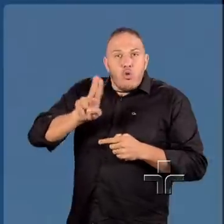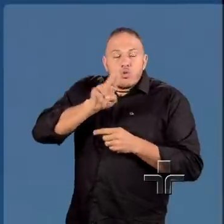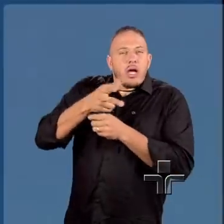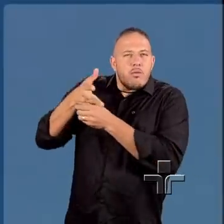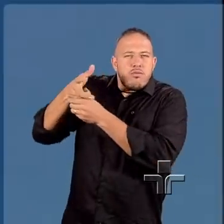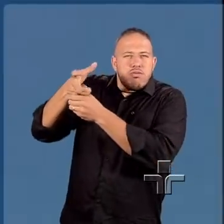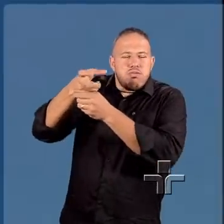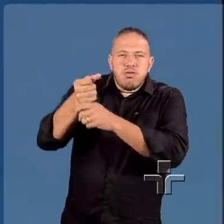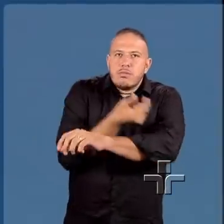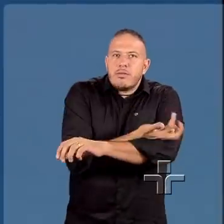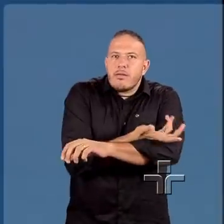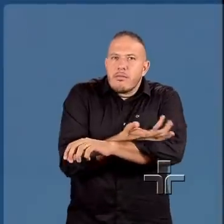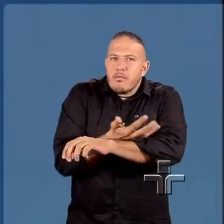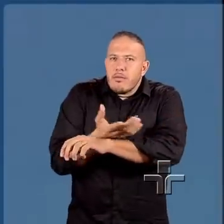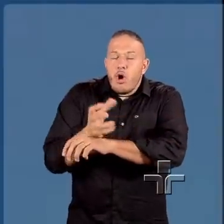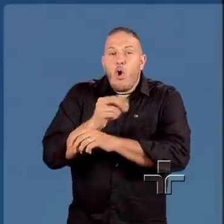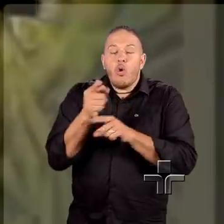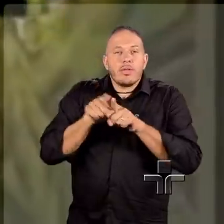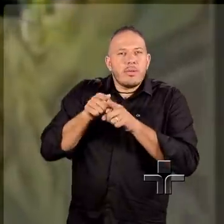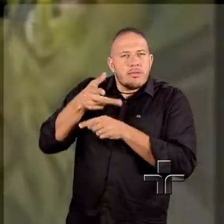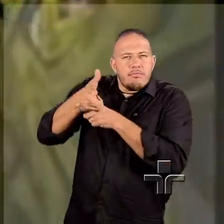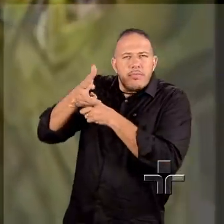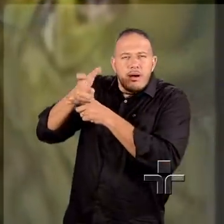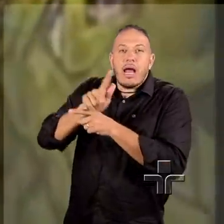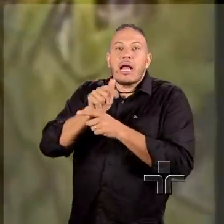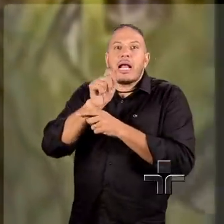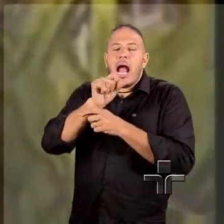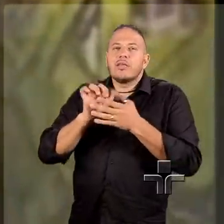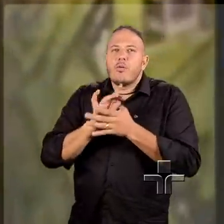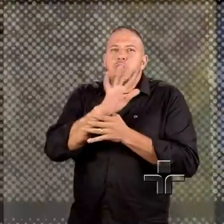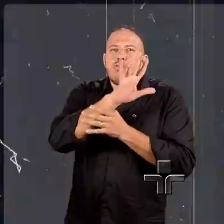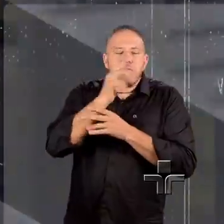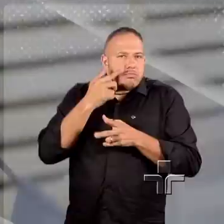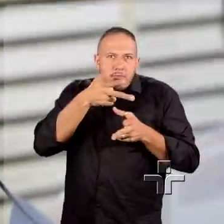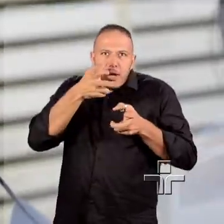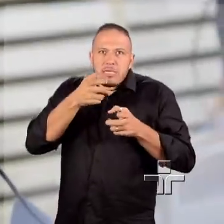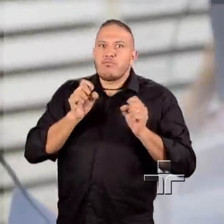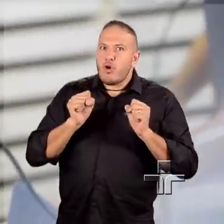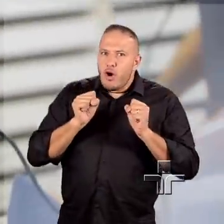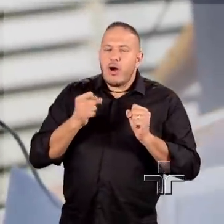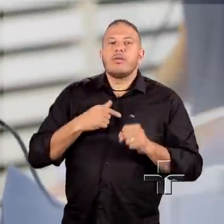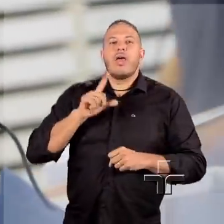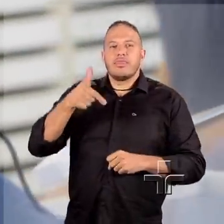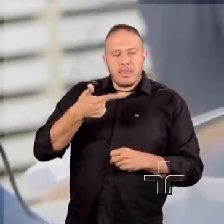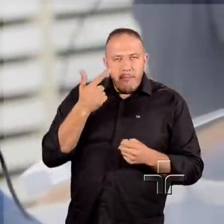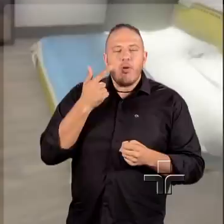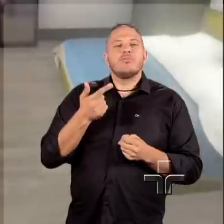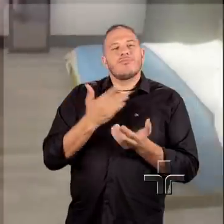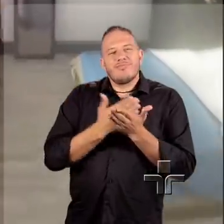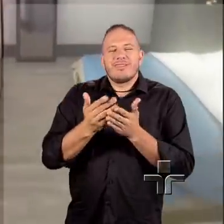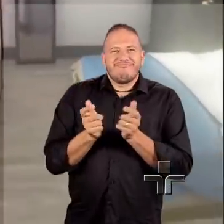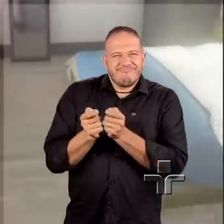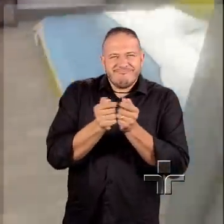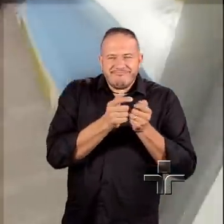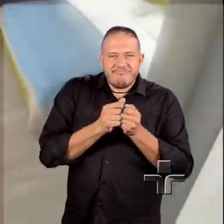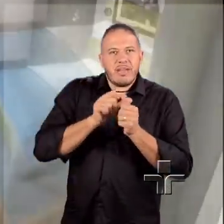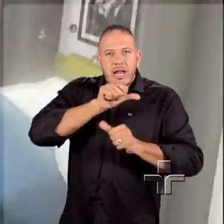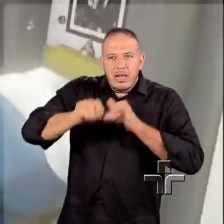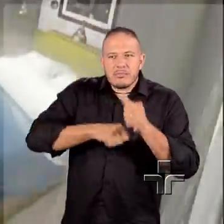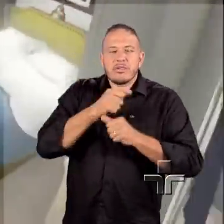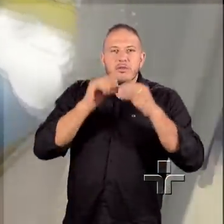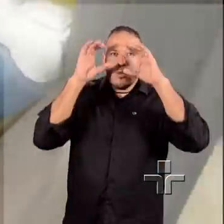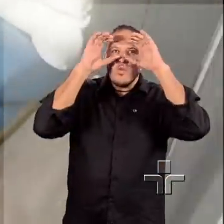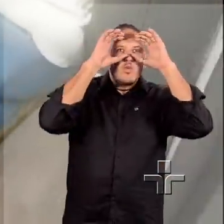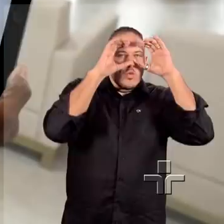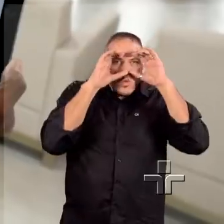inspecionar plantações ou até detectar vazamentos de gás. Depois de invadir o mundo dos games, a realidade virtual foi